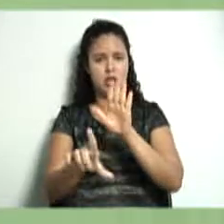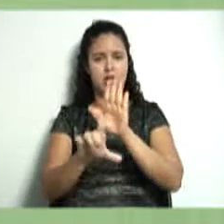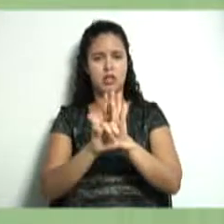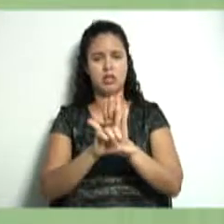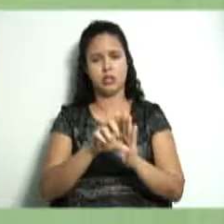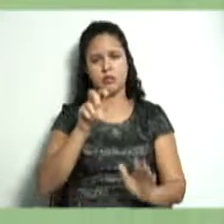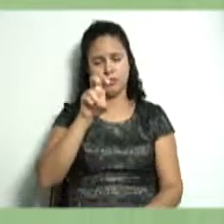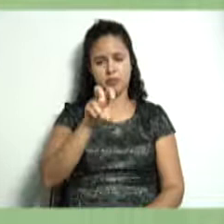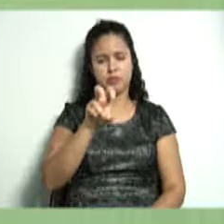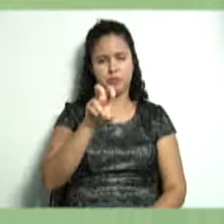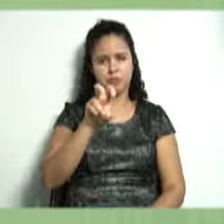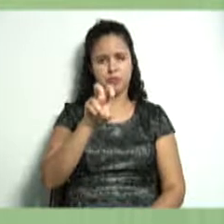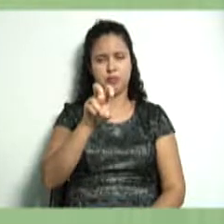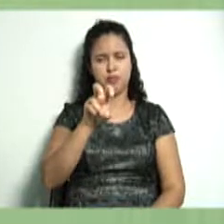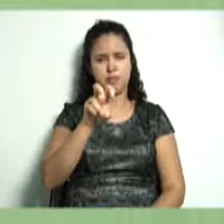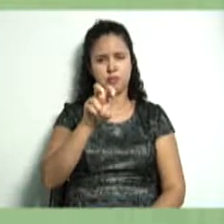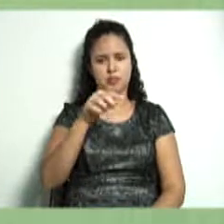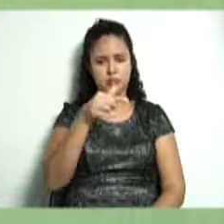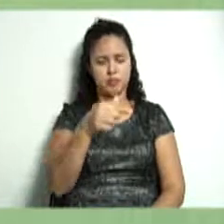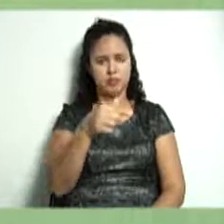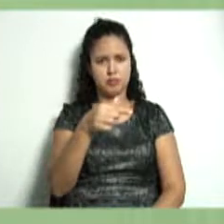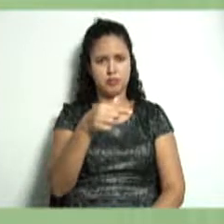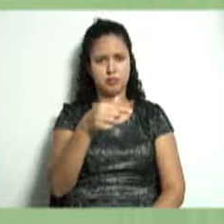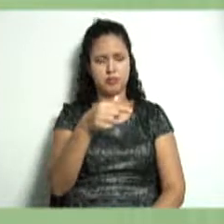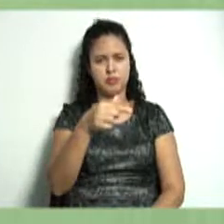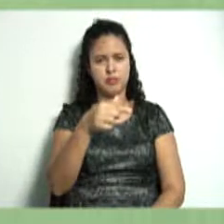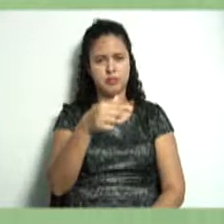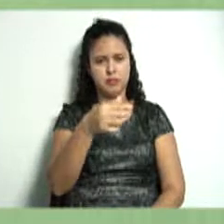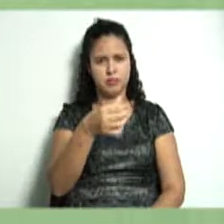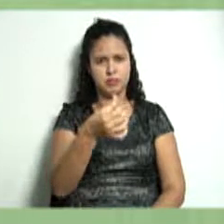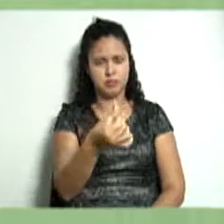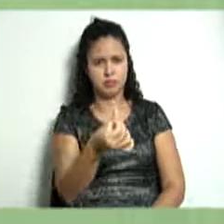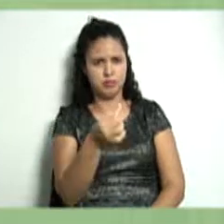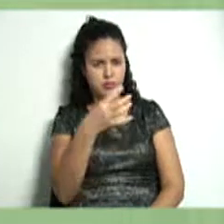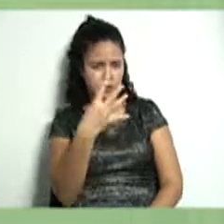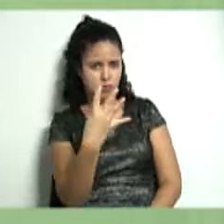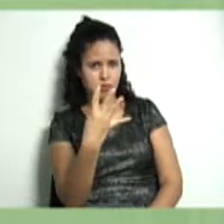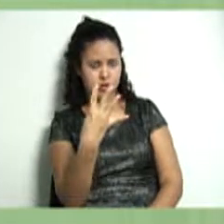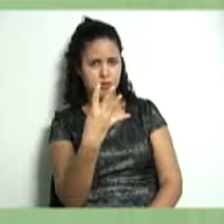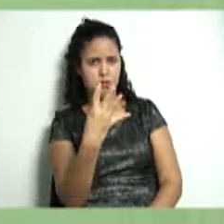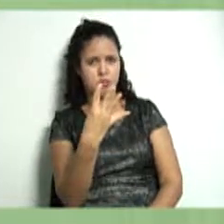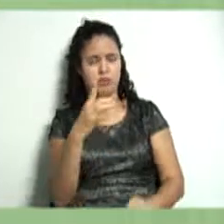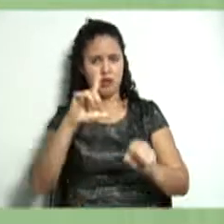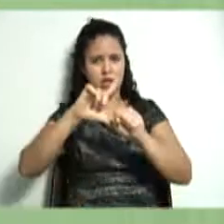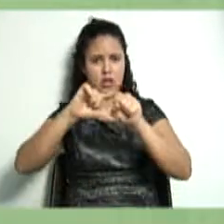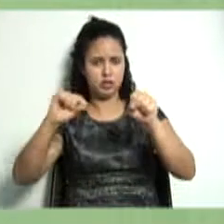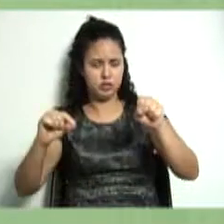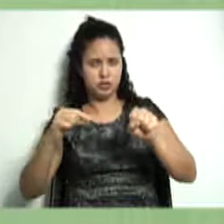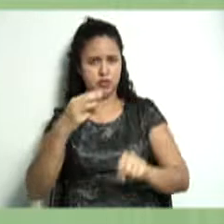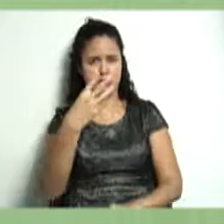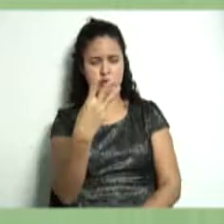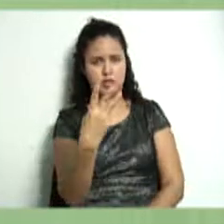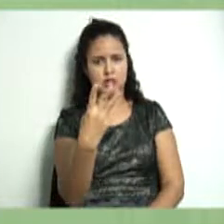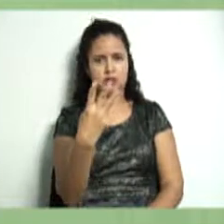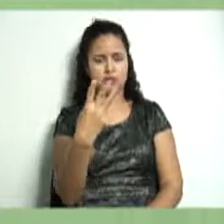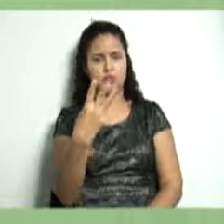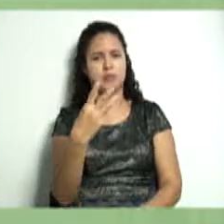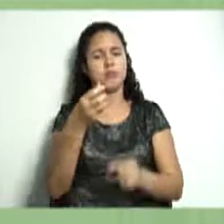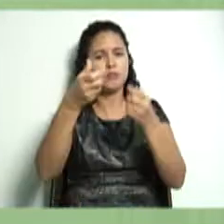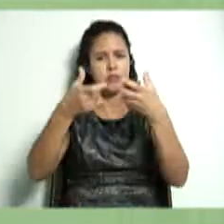Lei 5.764 de 71, em seu artigo 3º, diz que as